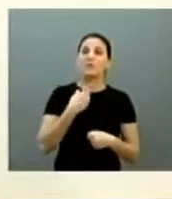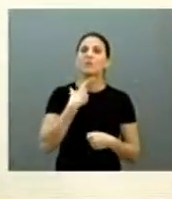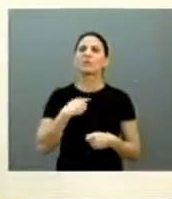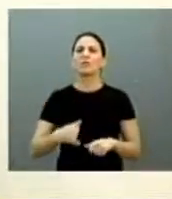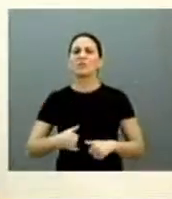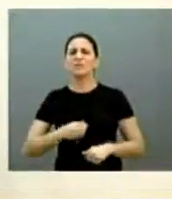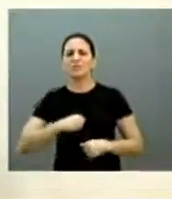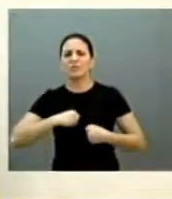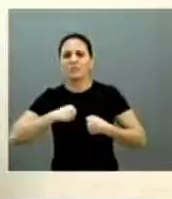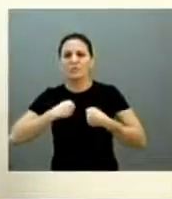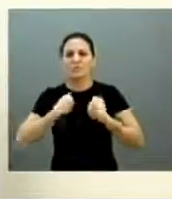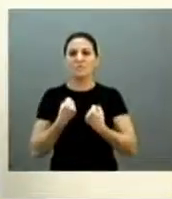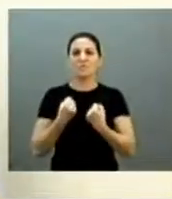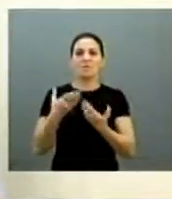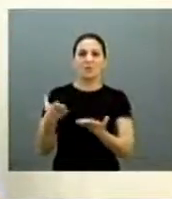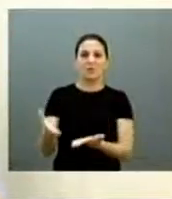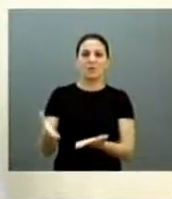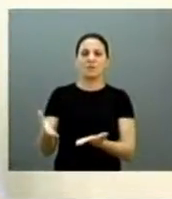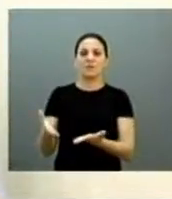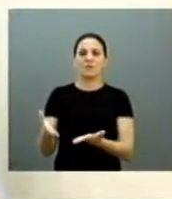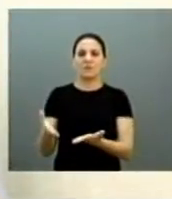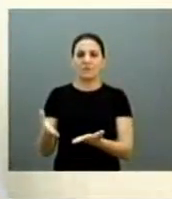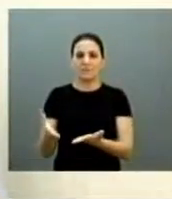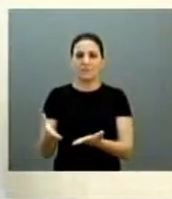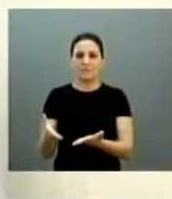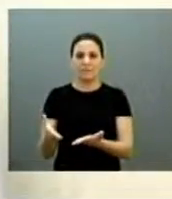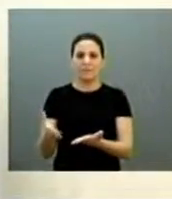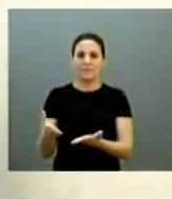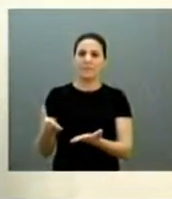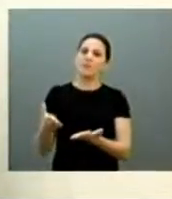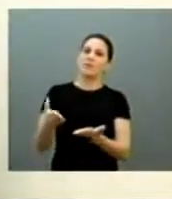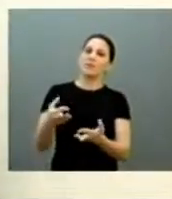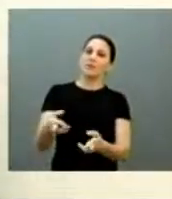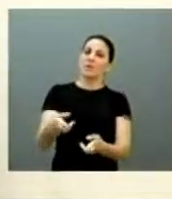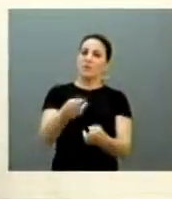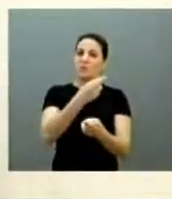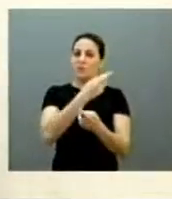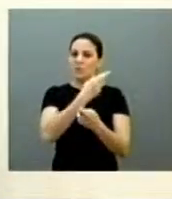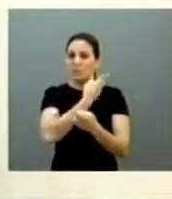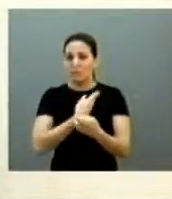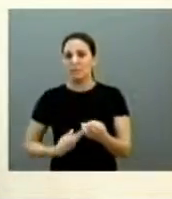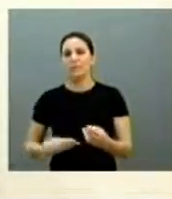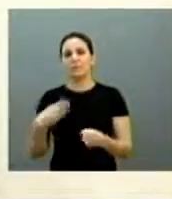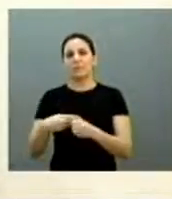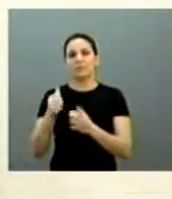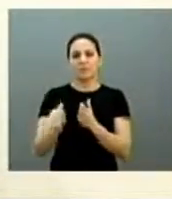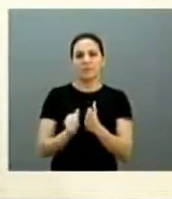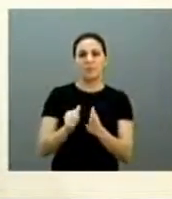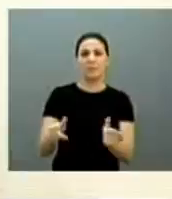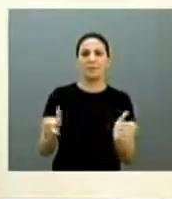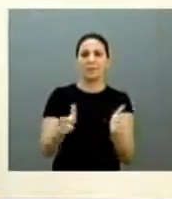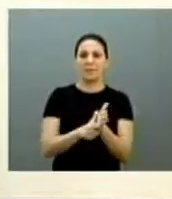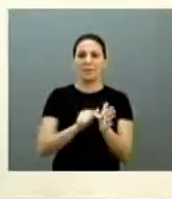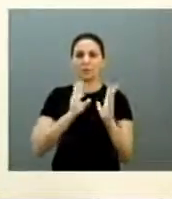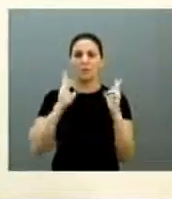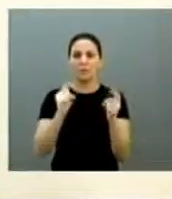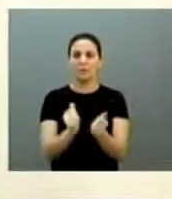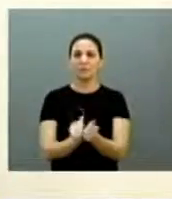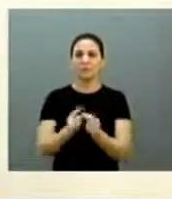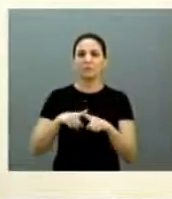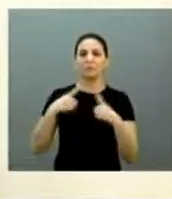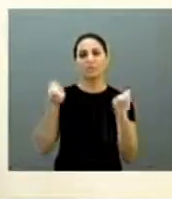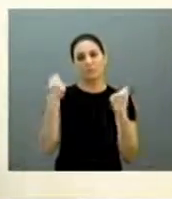papel, para quem se governa na cidade. Eu acho que você assume o papel para todos, mas você tem que